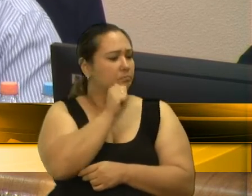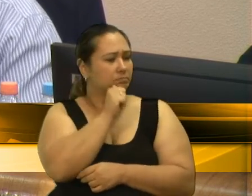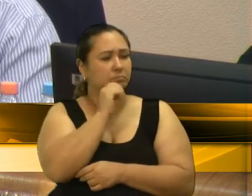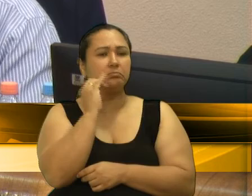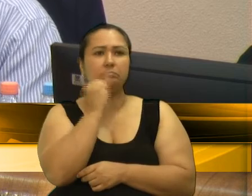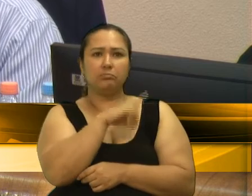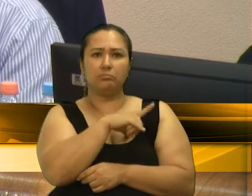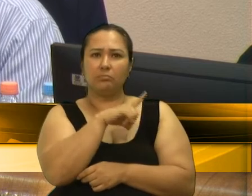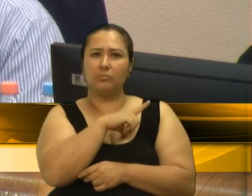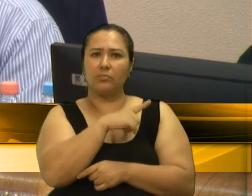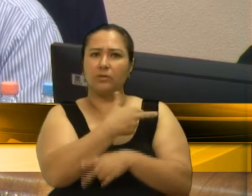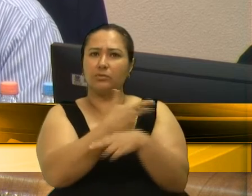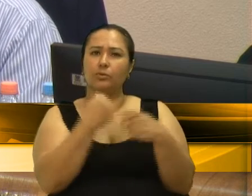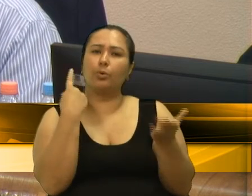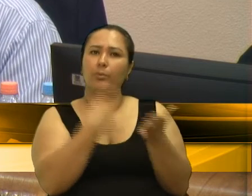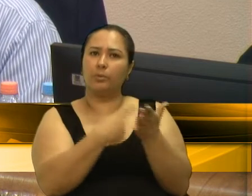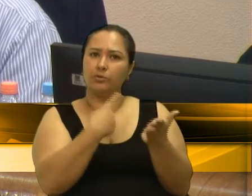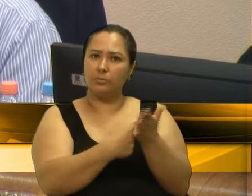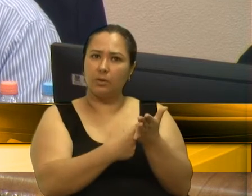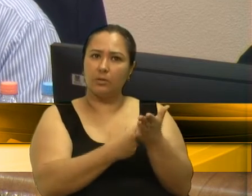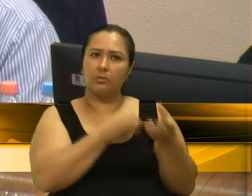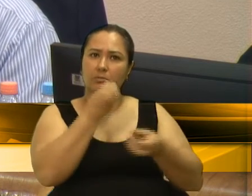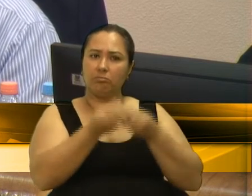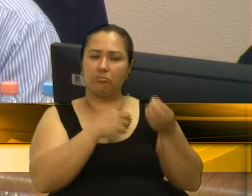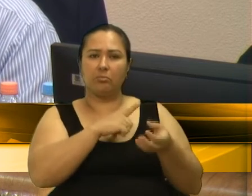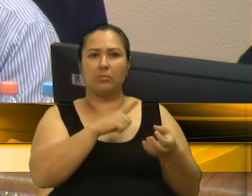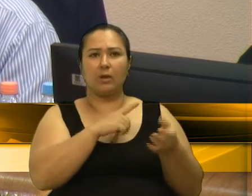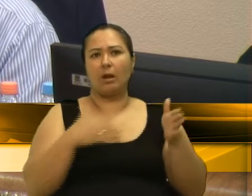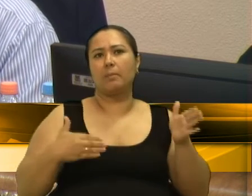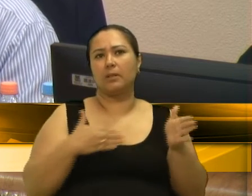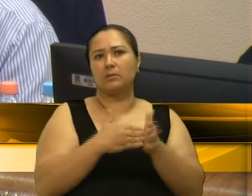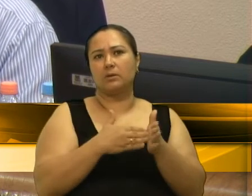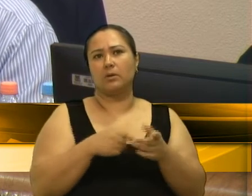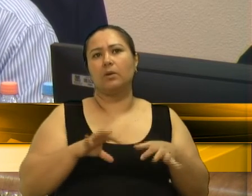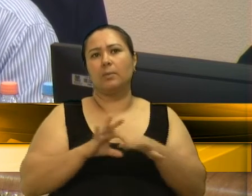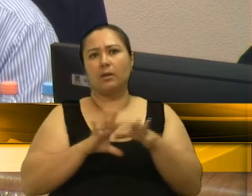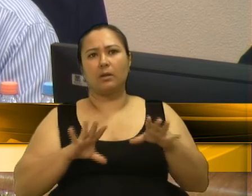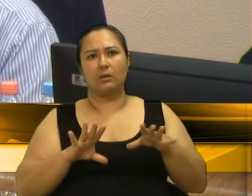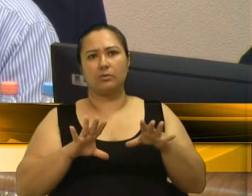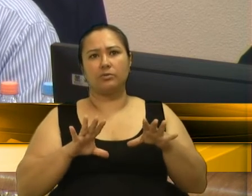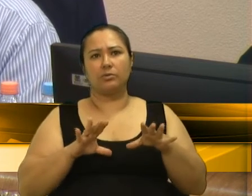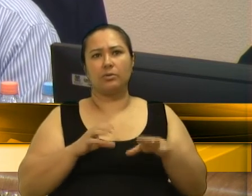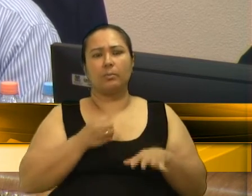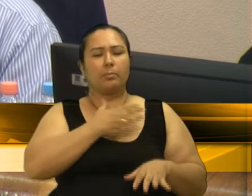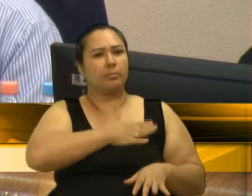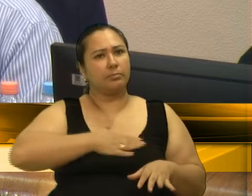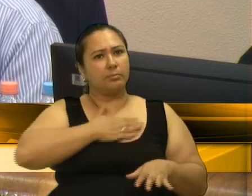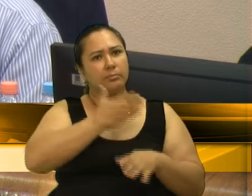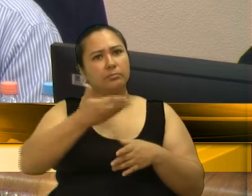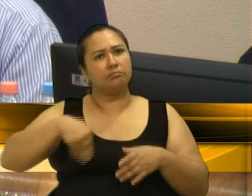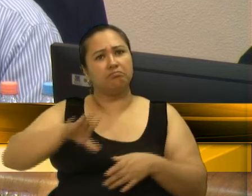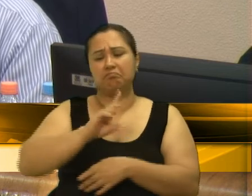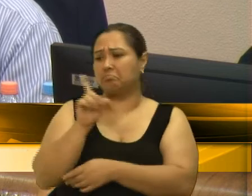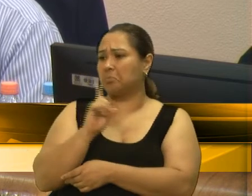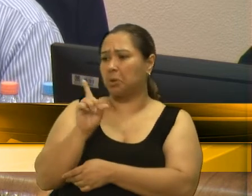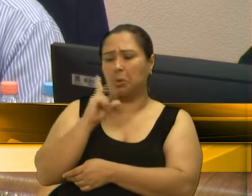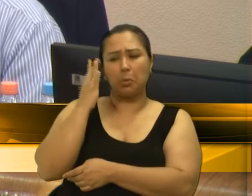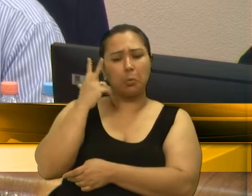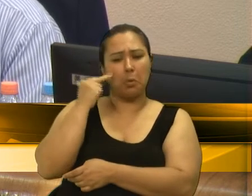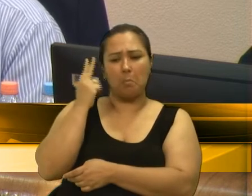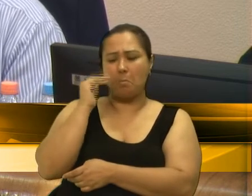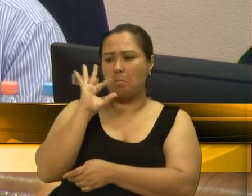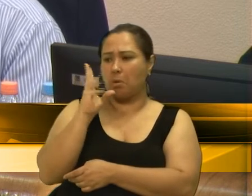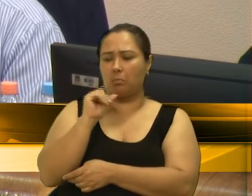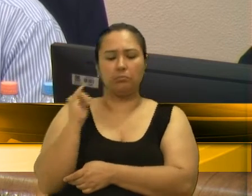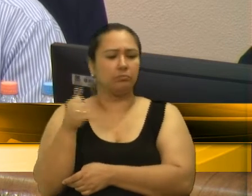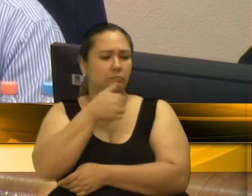algum tipo de comprometimento das condições de uso que pudessem limitar ou prejudicar a liberdade e o bem-estar coletivo? Senhor Joemir, não, tudo normal.